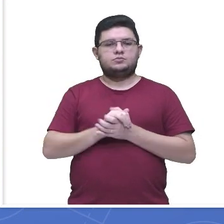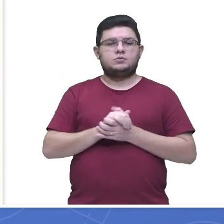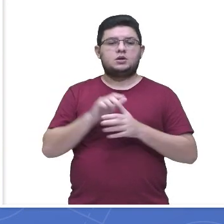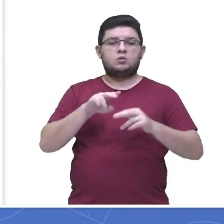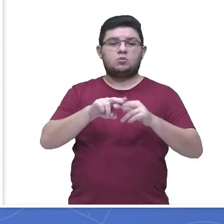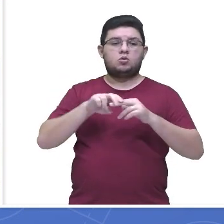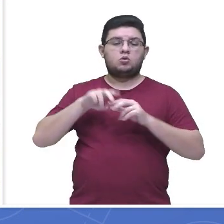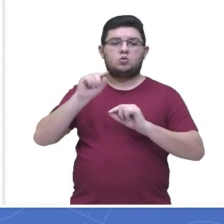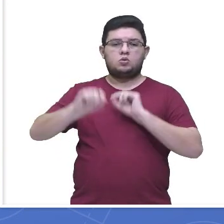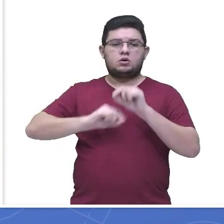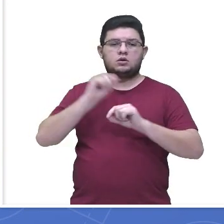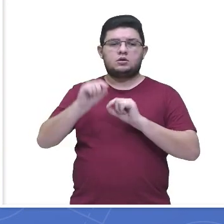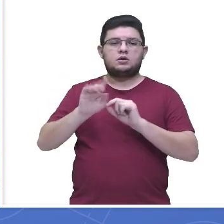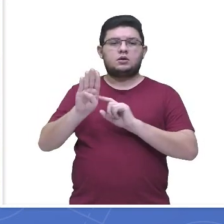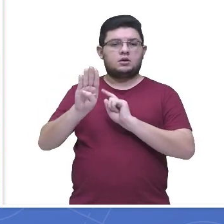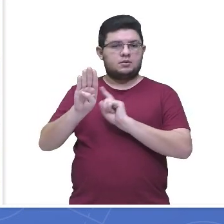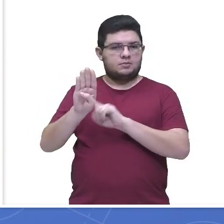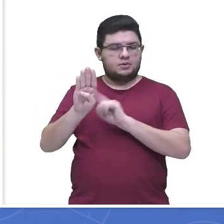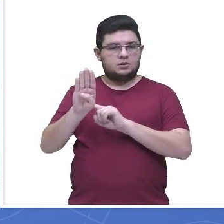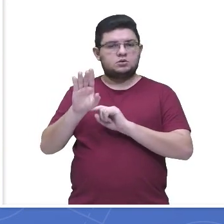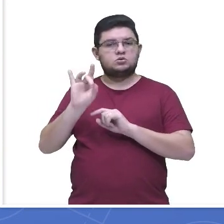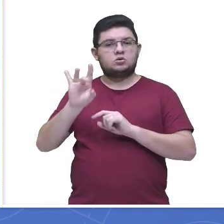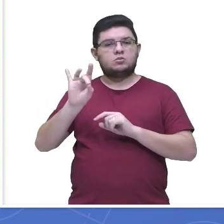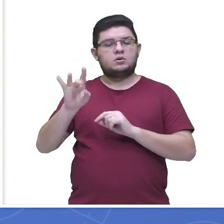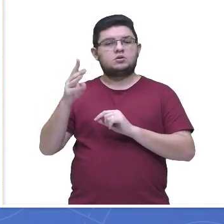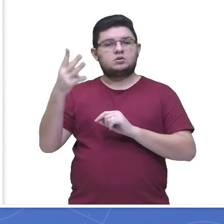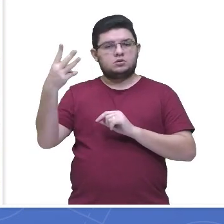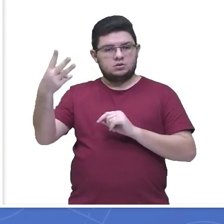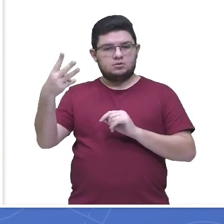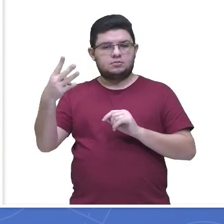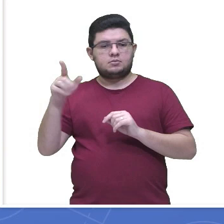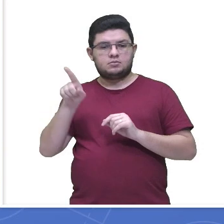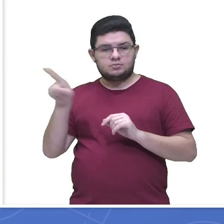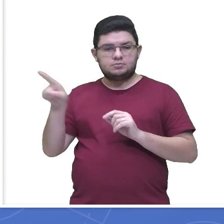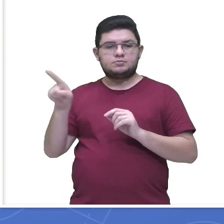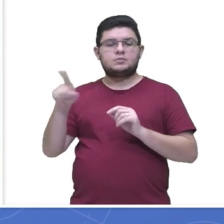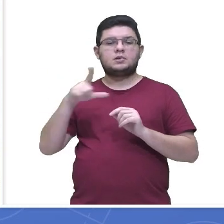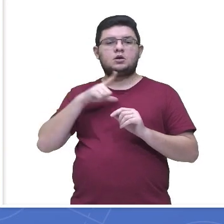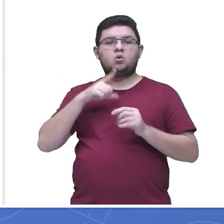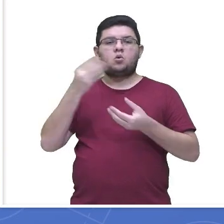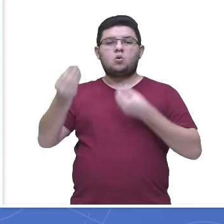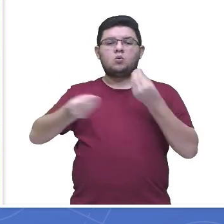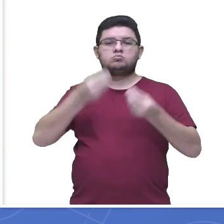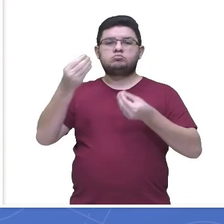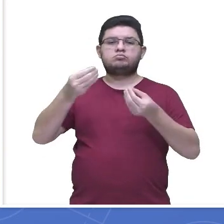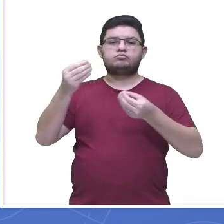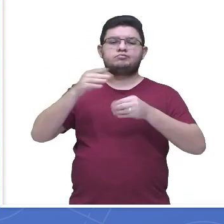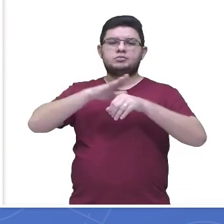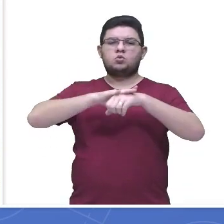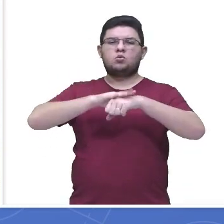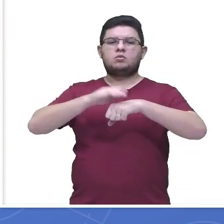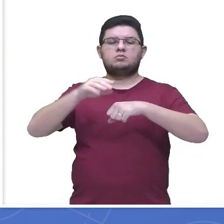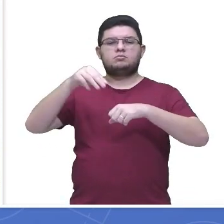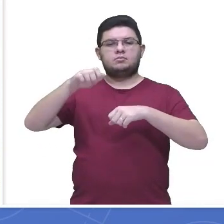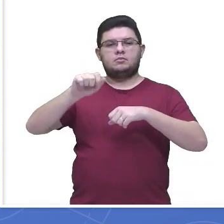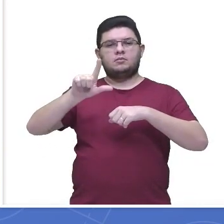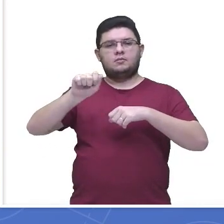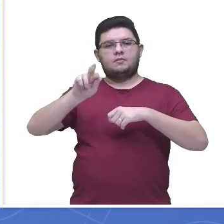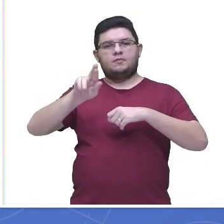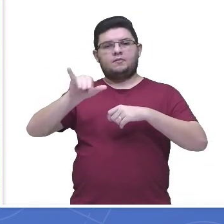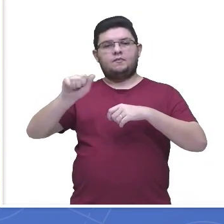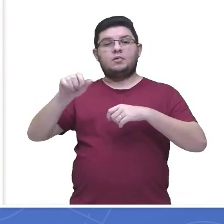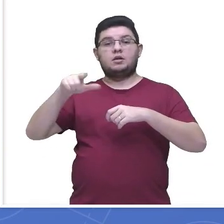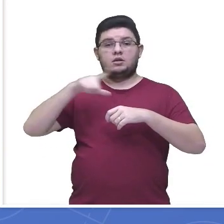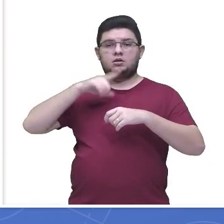B na questão número 3, onde a malária é transmitida por meio da picada da fêmea do mosquito, né, o